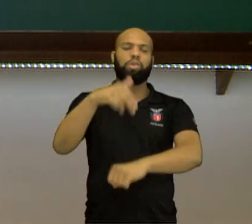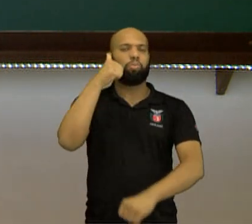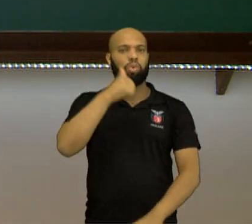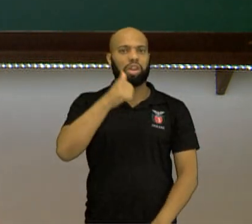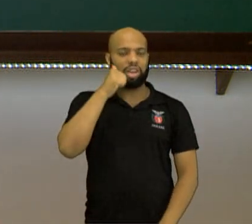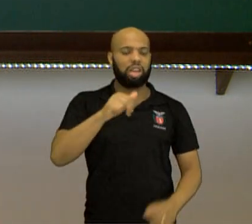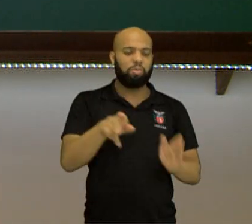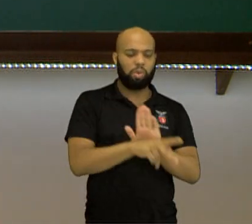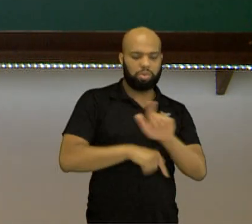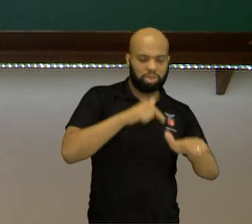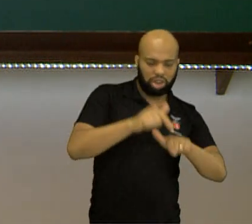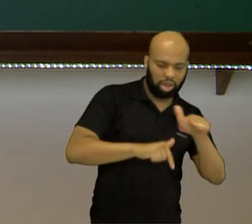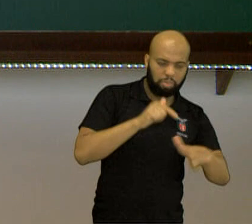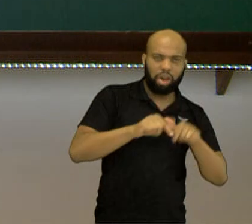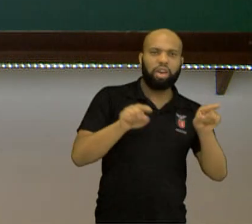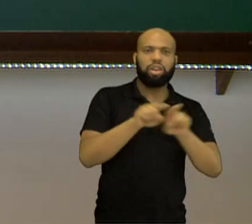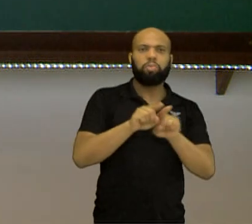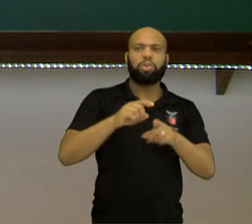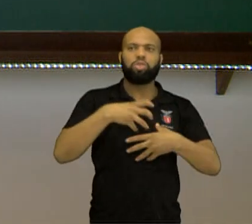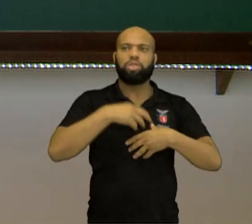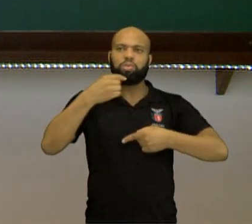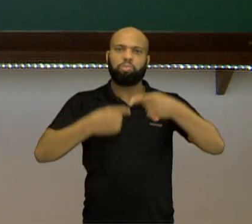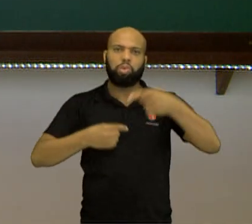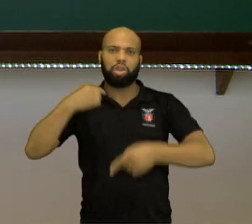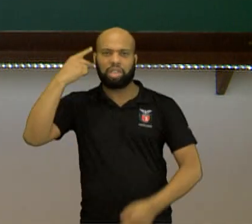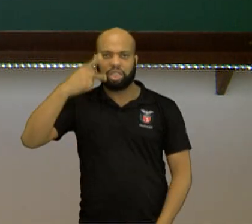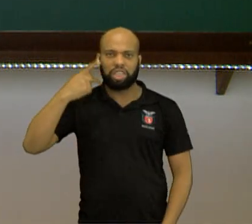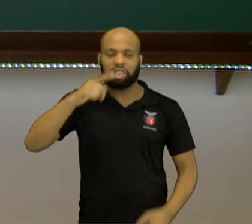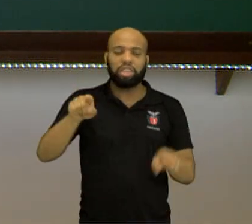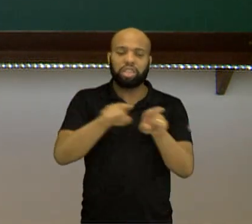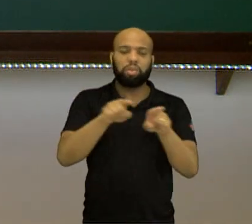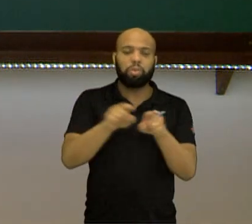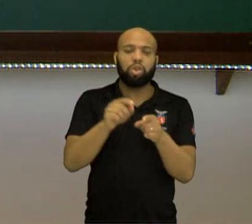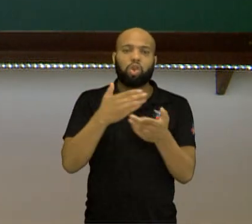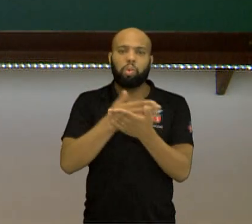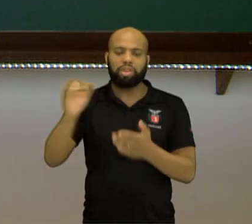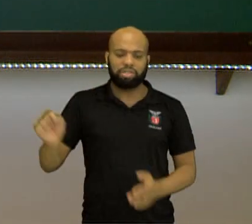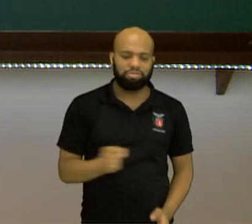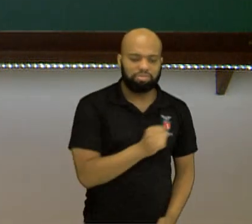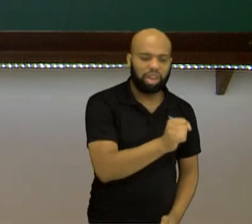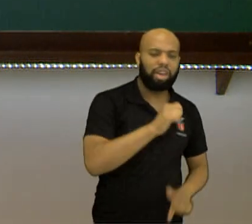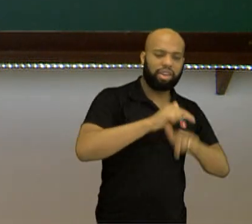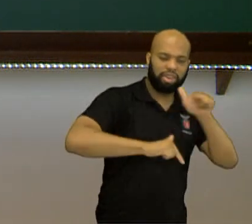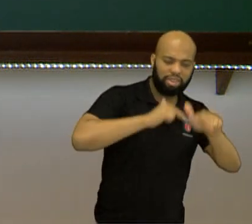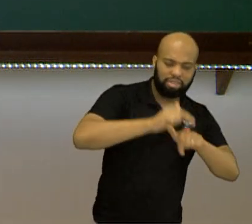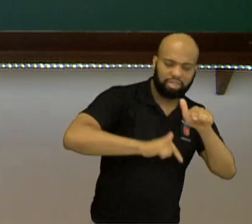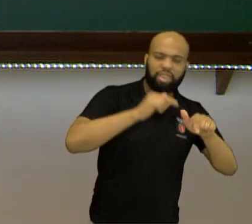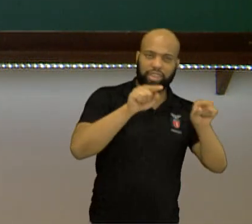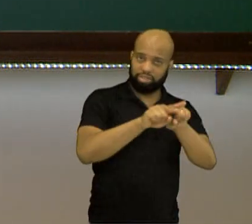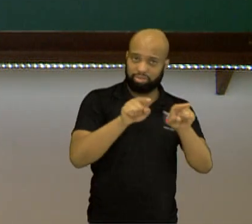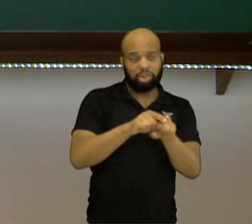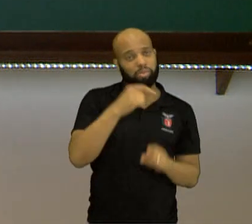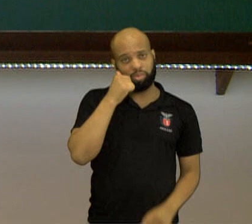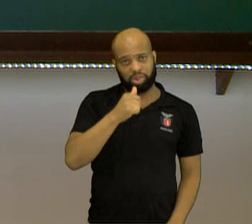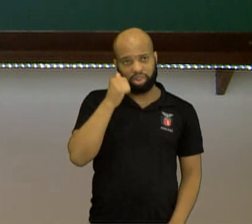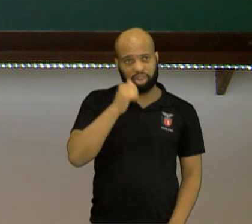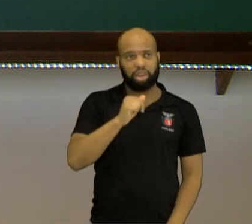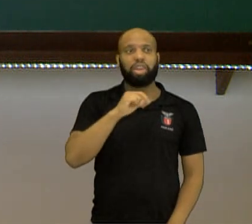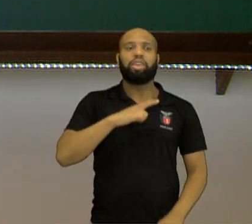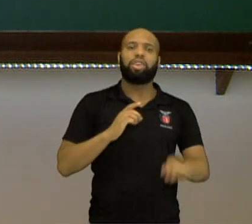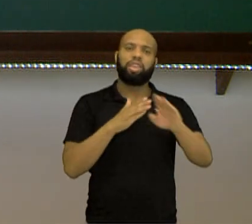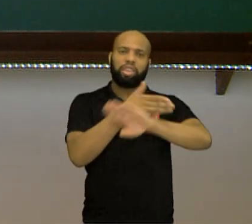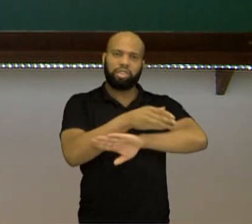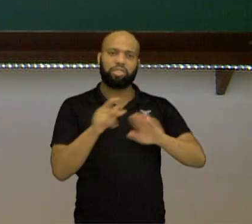do trabalho e das configurações políticas, para ela começar a adentrar esse trabalho, fazer parte daquele grupo